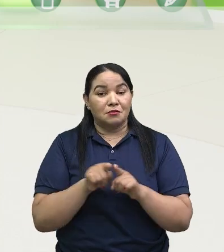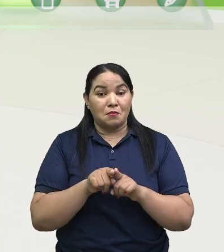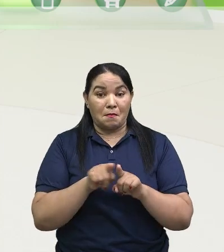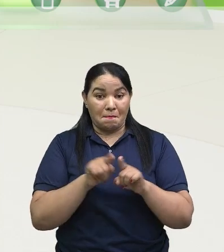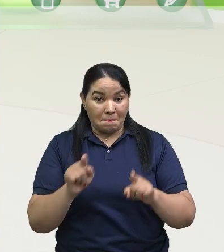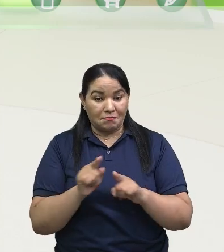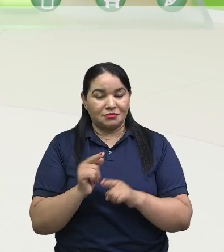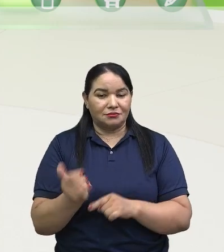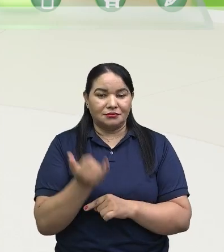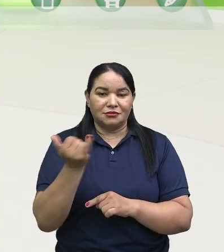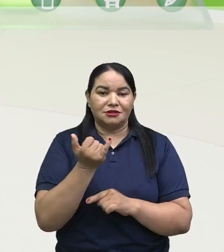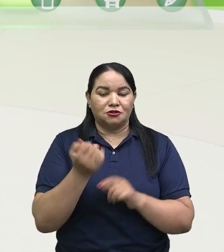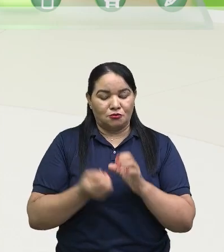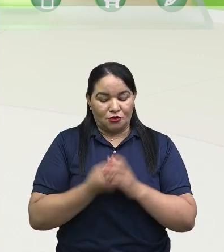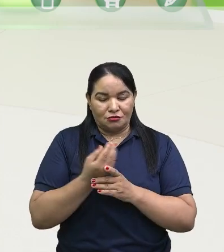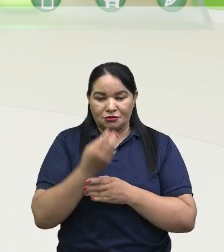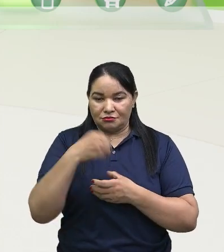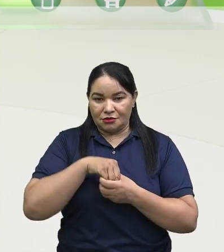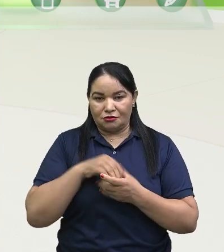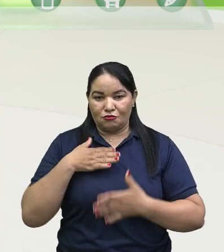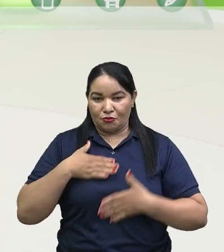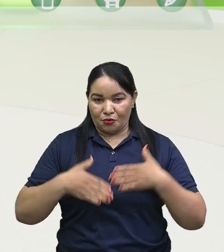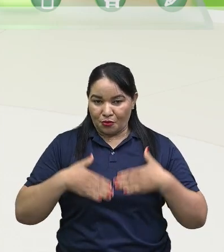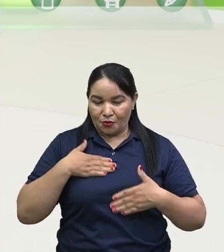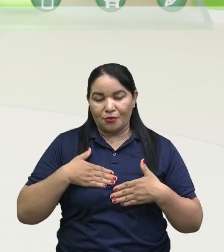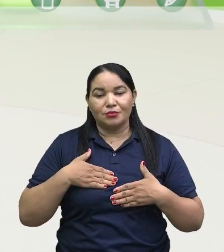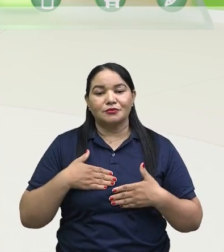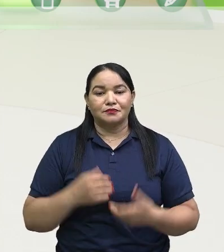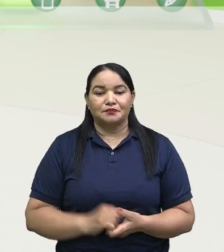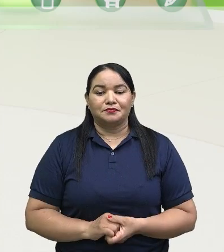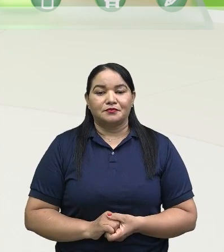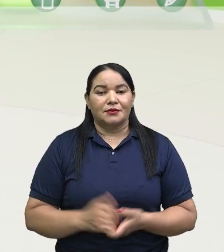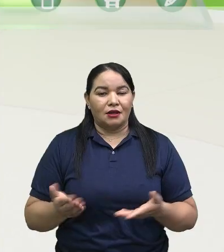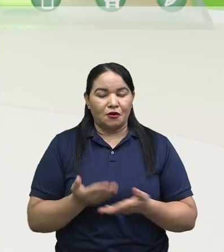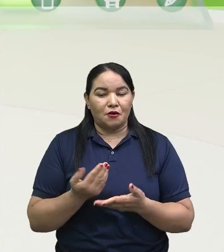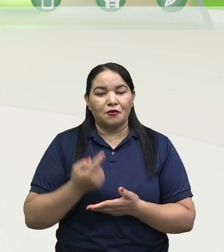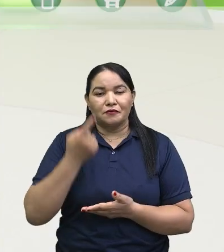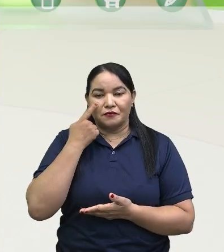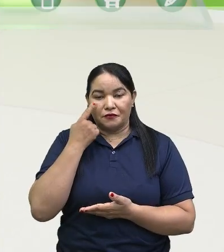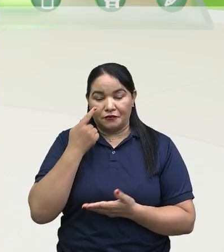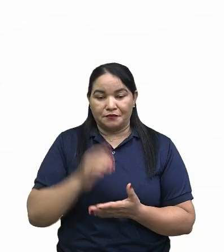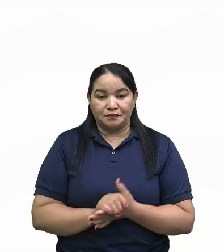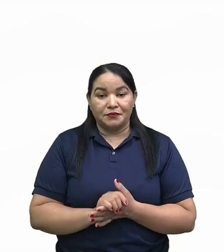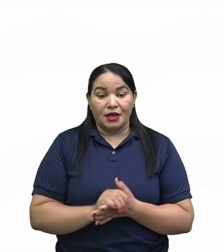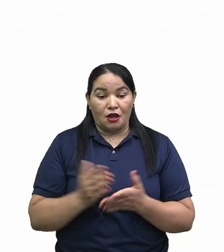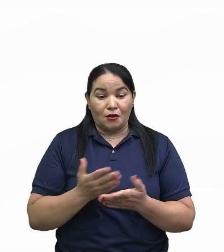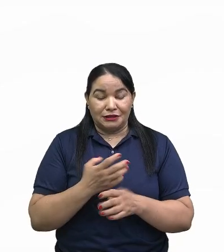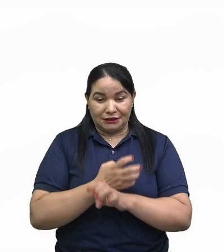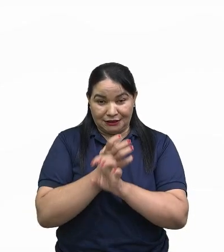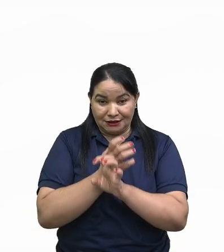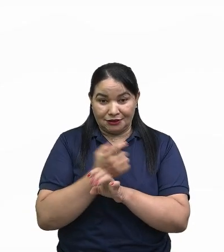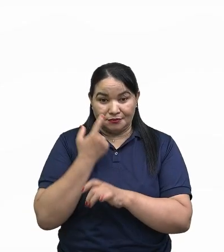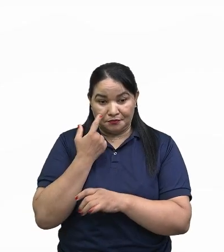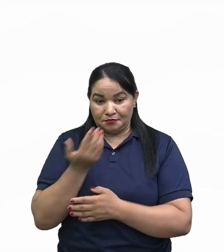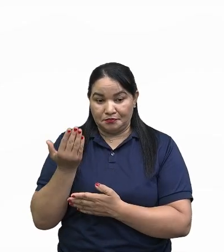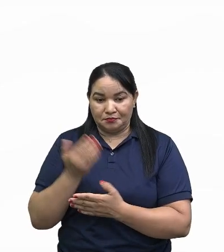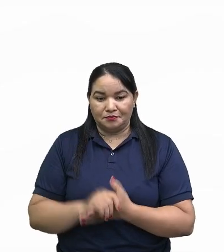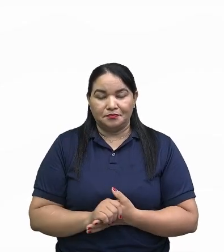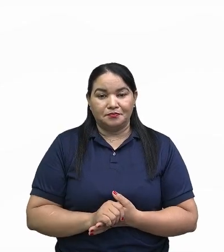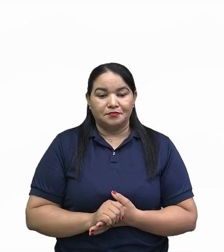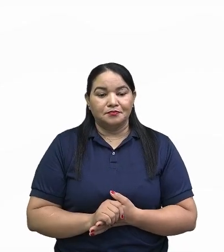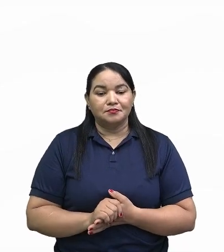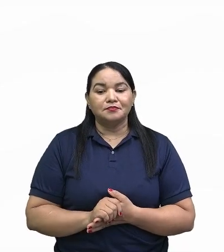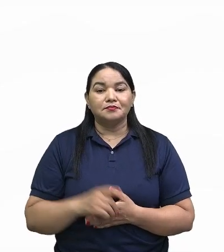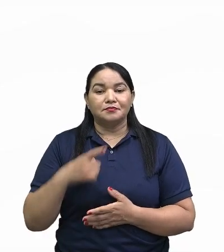importantes e que são produzidos no nosso corpo. E agora a gente vai observar sobre o sistema esquelético. Olha só, né? Ele é constituído